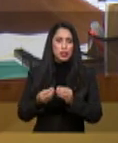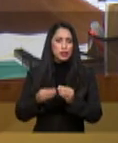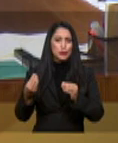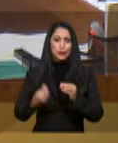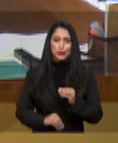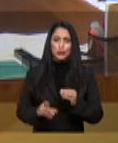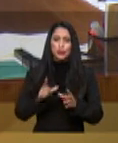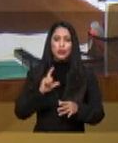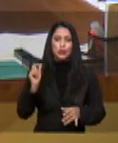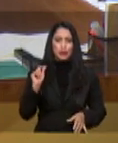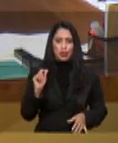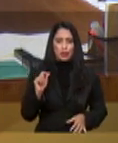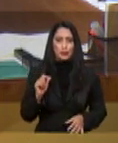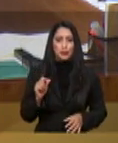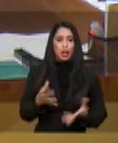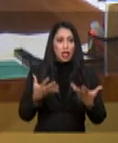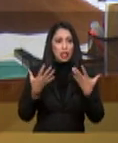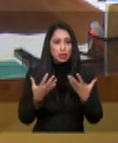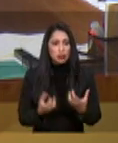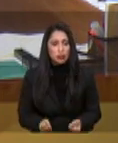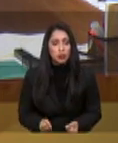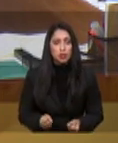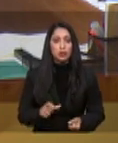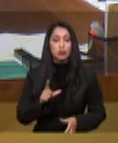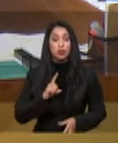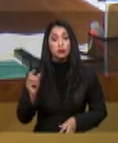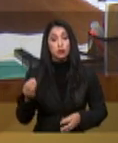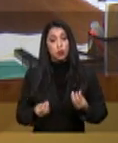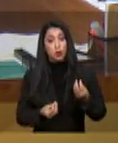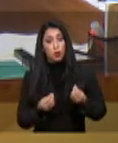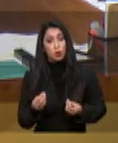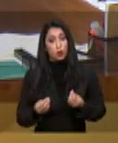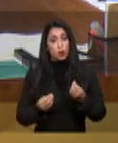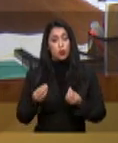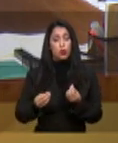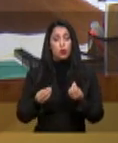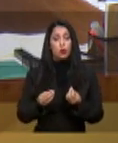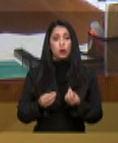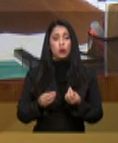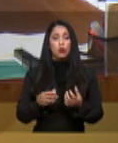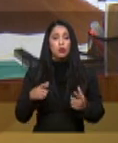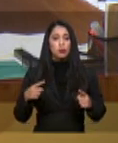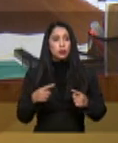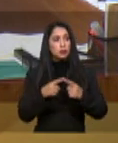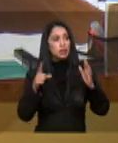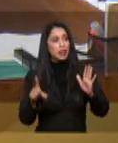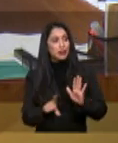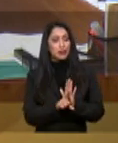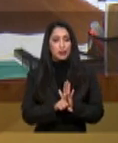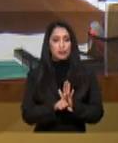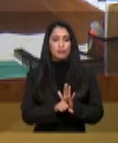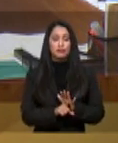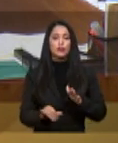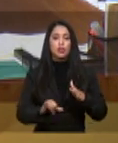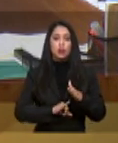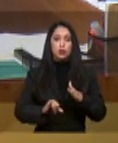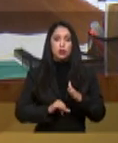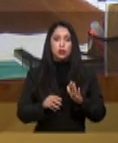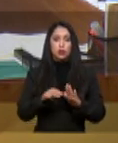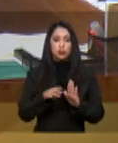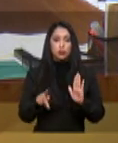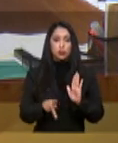dos pressupostos de admissibilidade dessa espécie de ato da ordem legislativa. Isto é, o Instituto da Medida